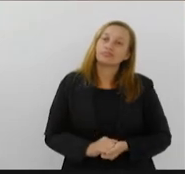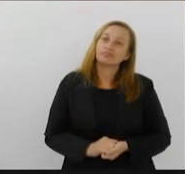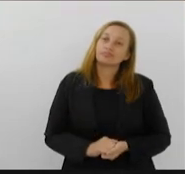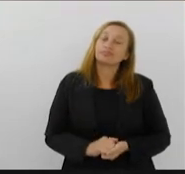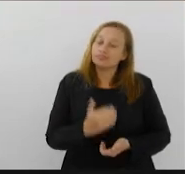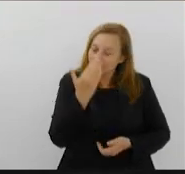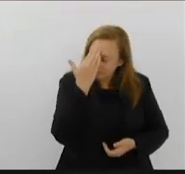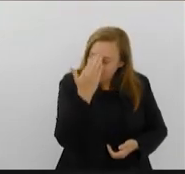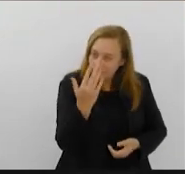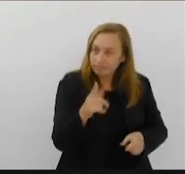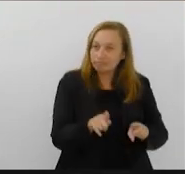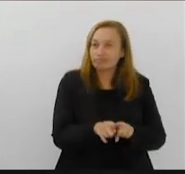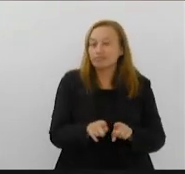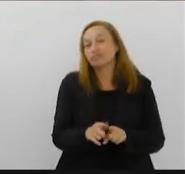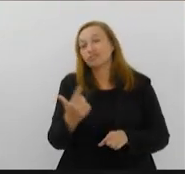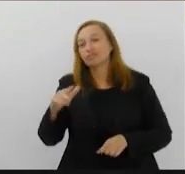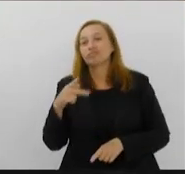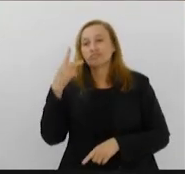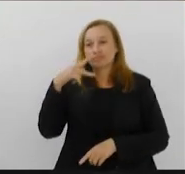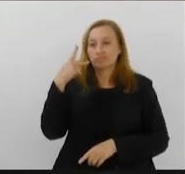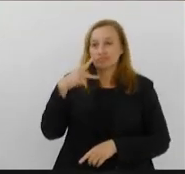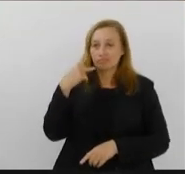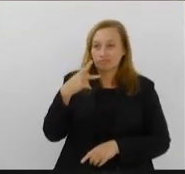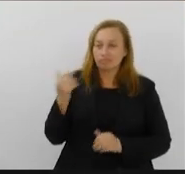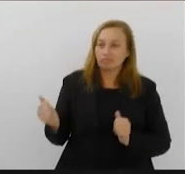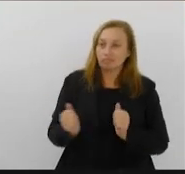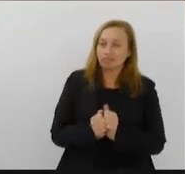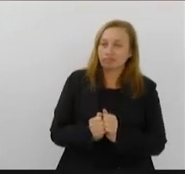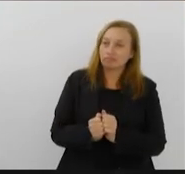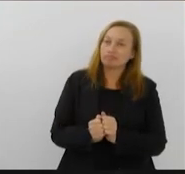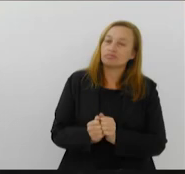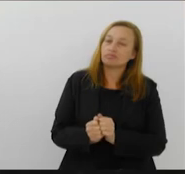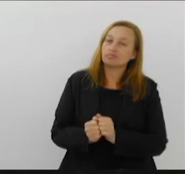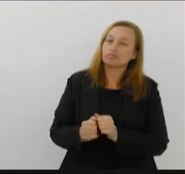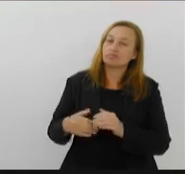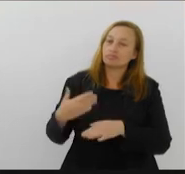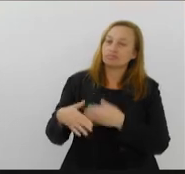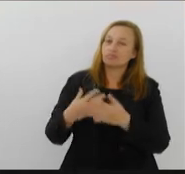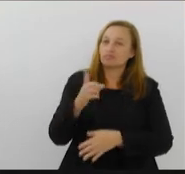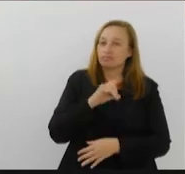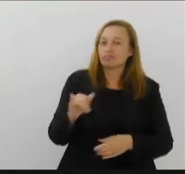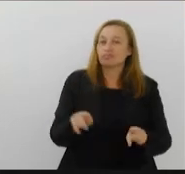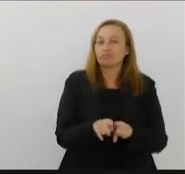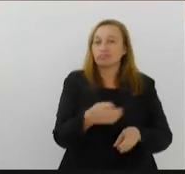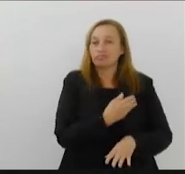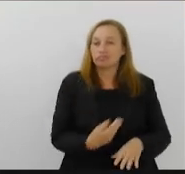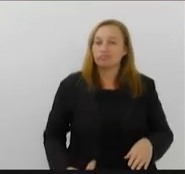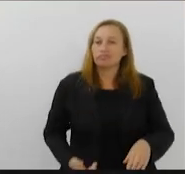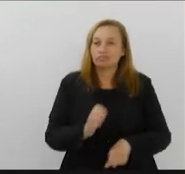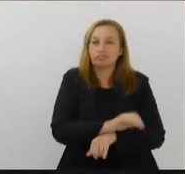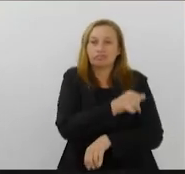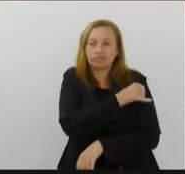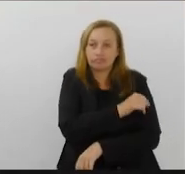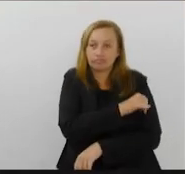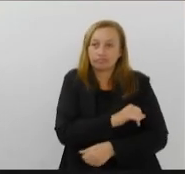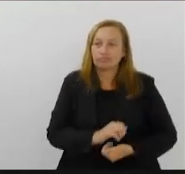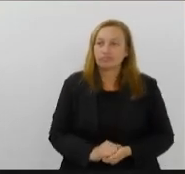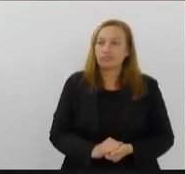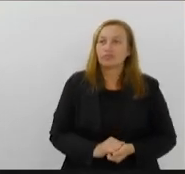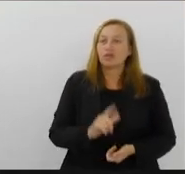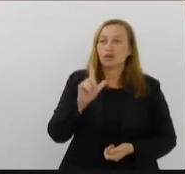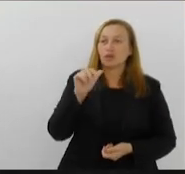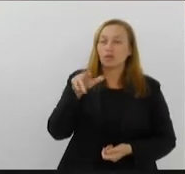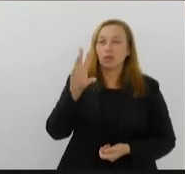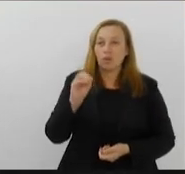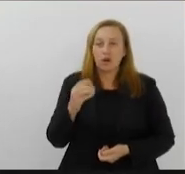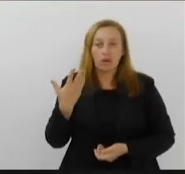esse agradecimento aos demais parlamentares que estiveram conosco ao longo do dia. Queria agradecer também ao governo do Estado do Rio de Janeiro. O Luan está aqui. Luan